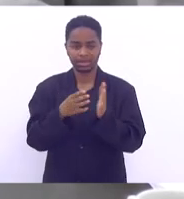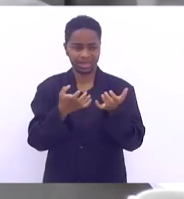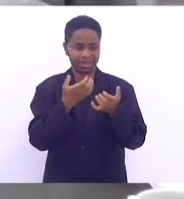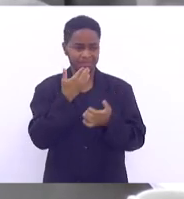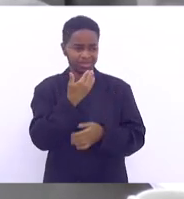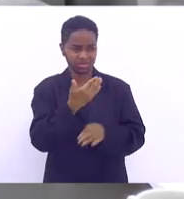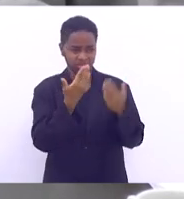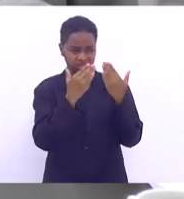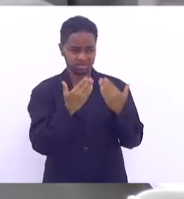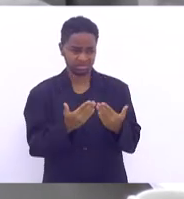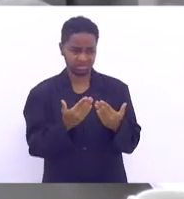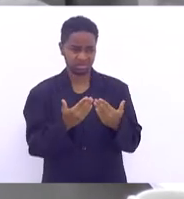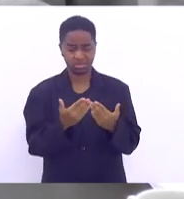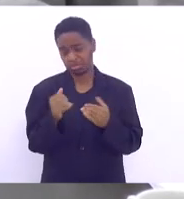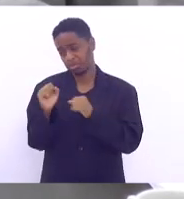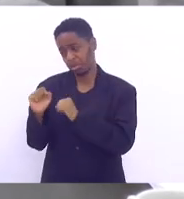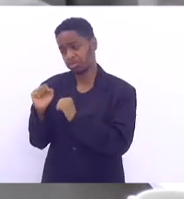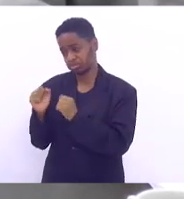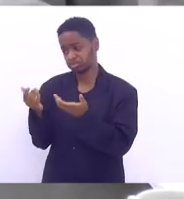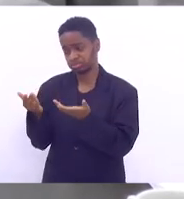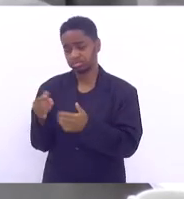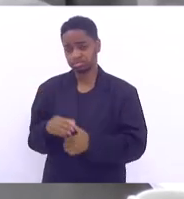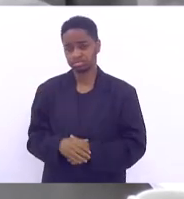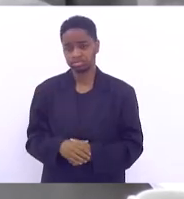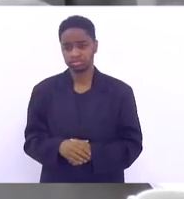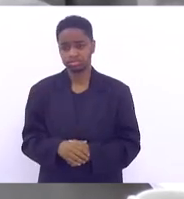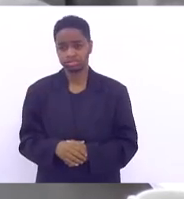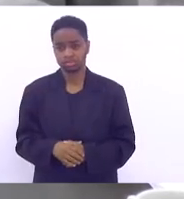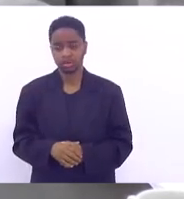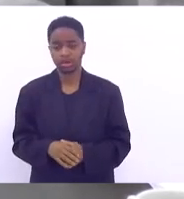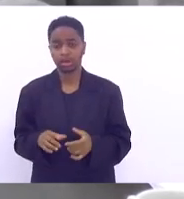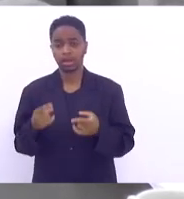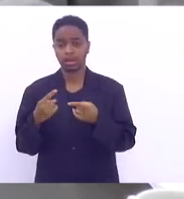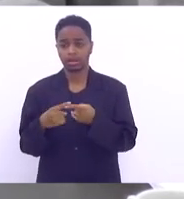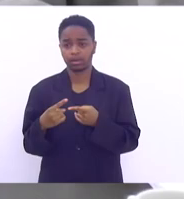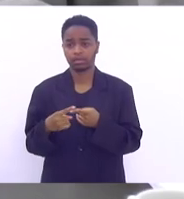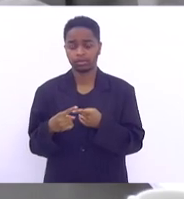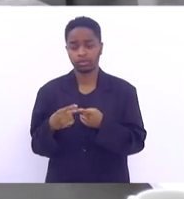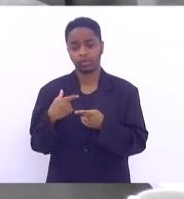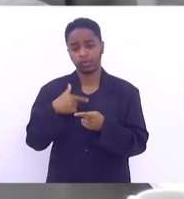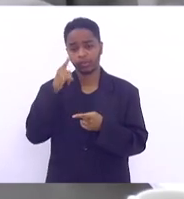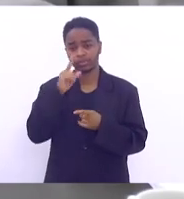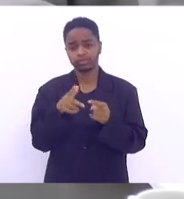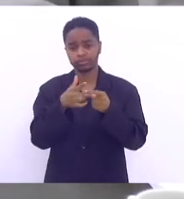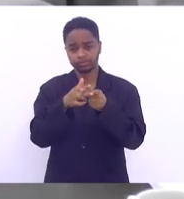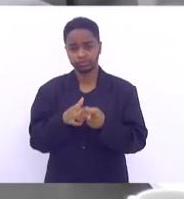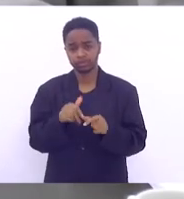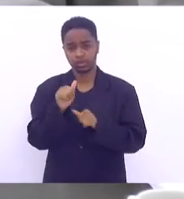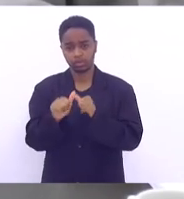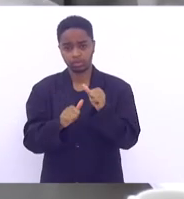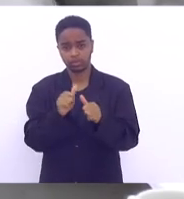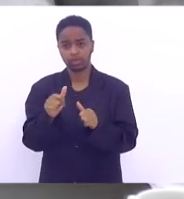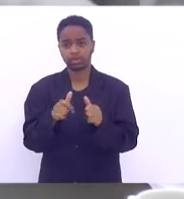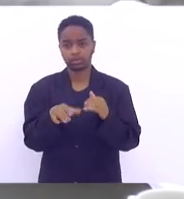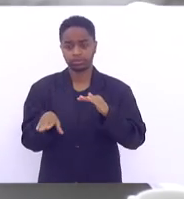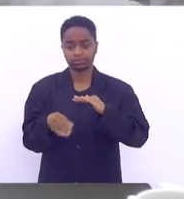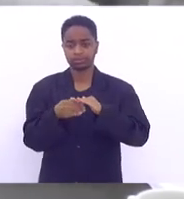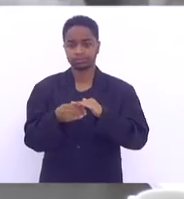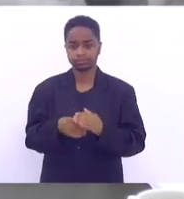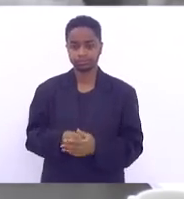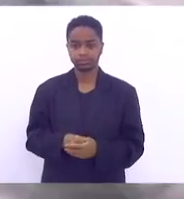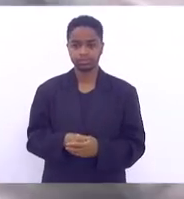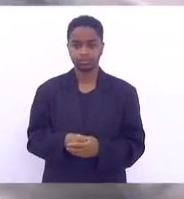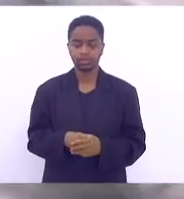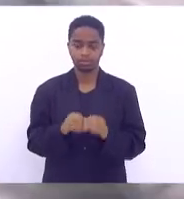Que a gente... Posso pedir a vista, então, para poder fazer... Exato, a gente faz uma alteração, eventual com emendas. Alteração